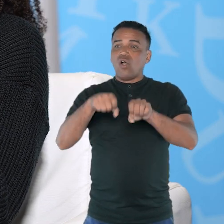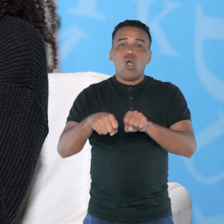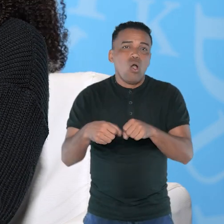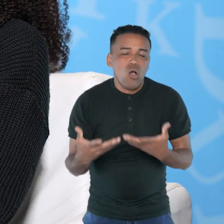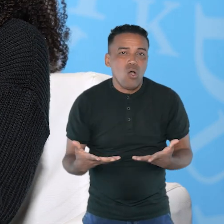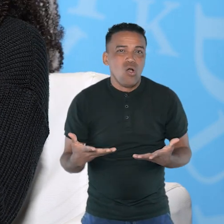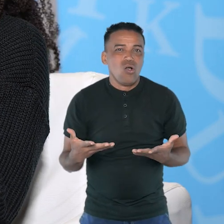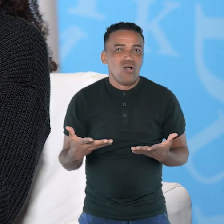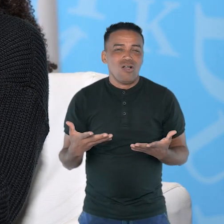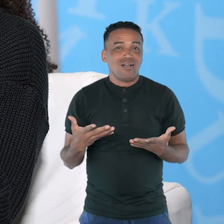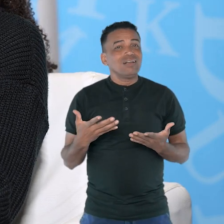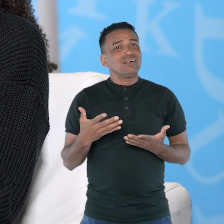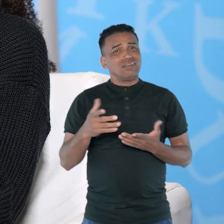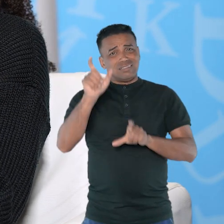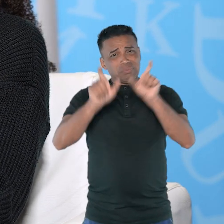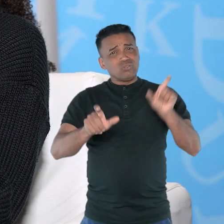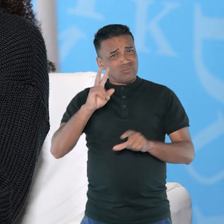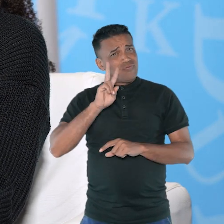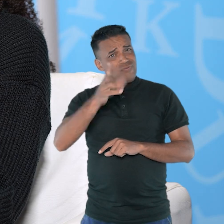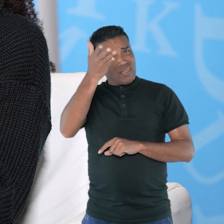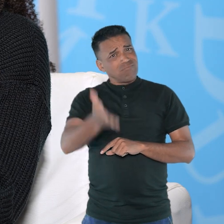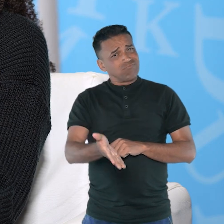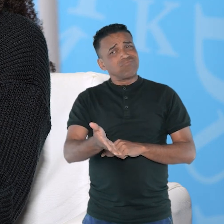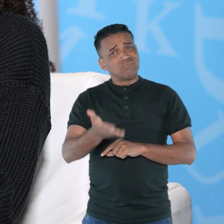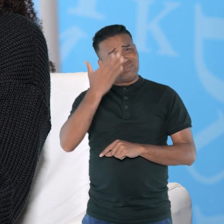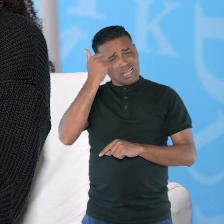as pessoas te veem e sabem que você tem